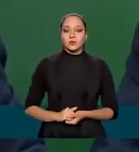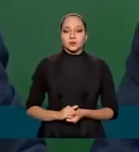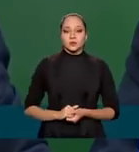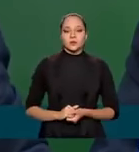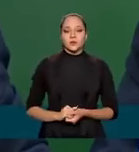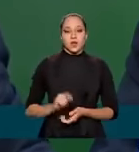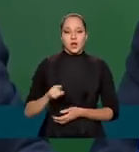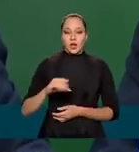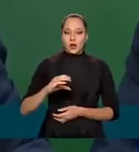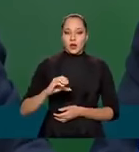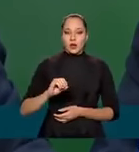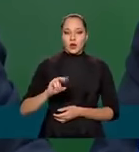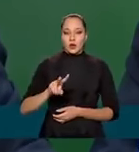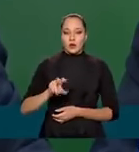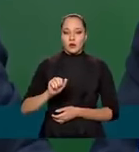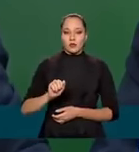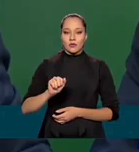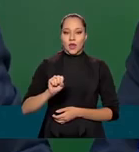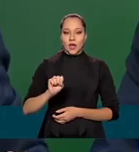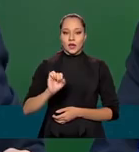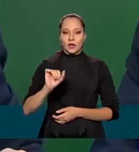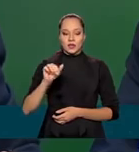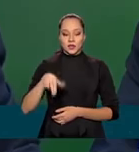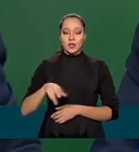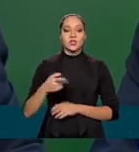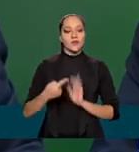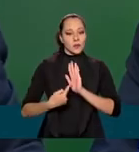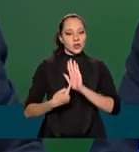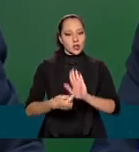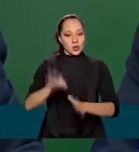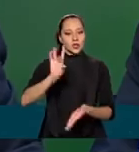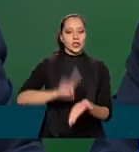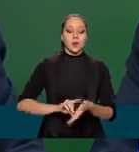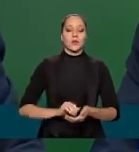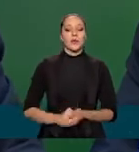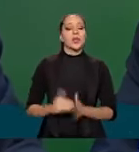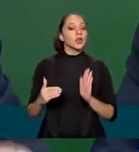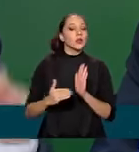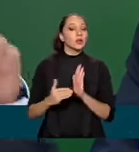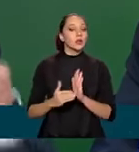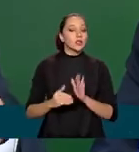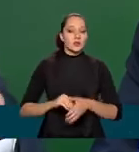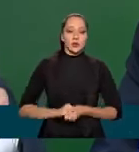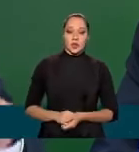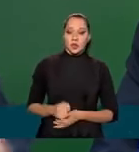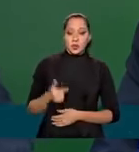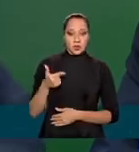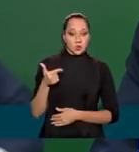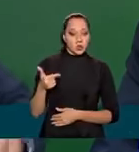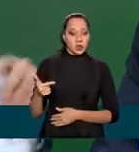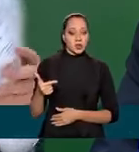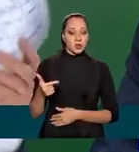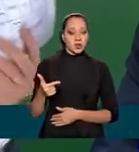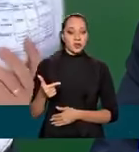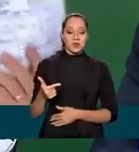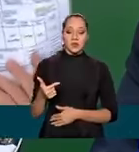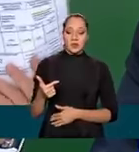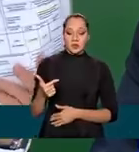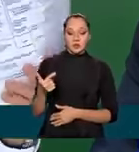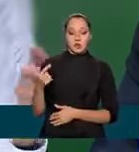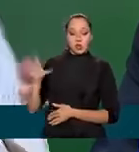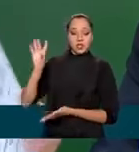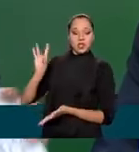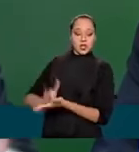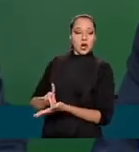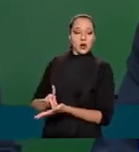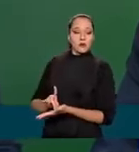a culpa que sim e nós vamos apresentar no original e por fim nos dois em voces